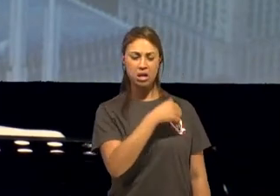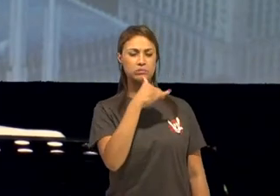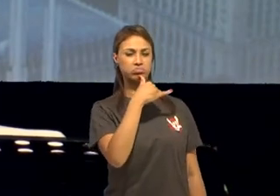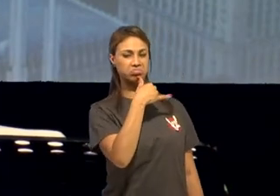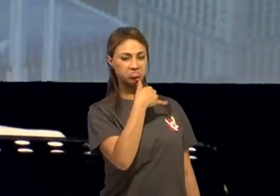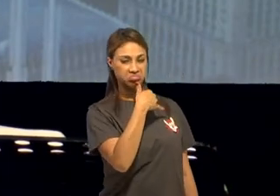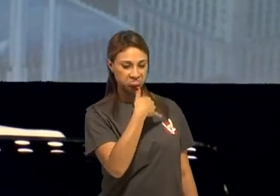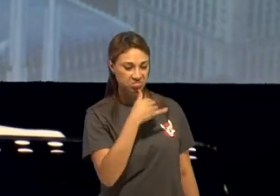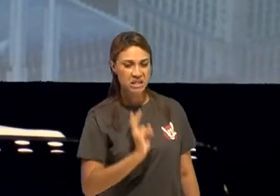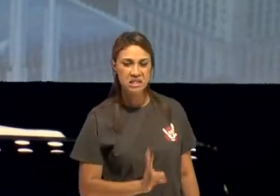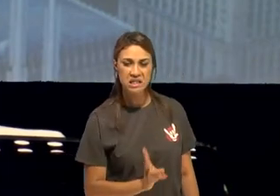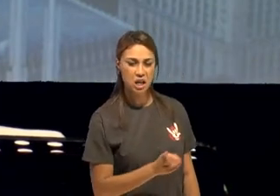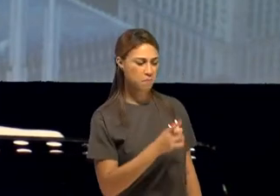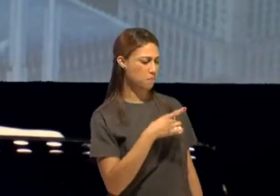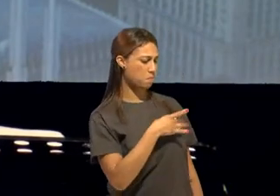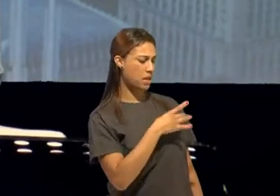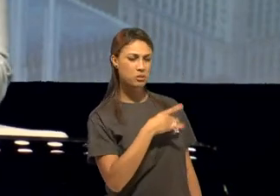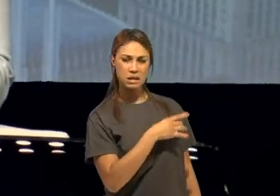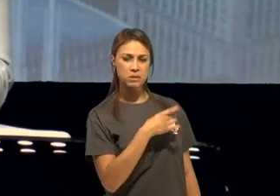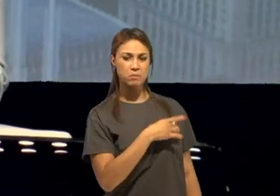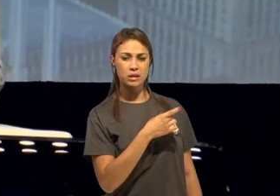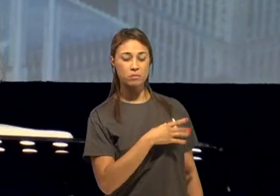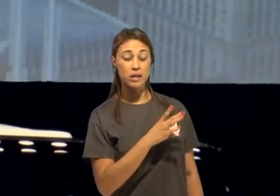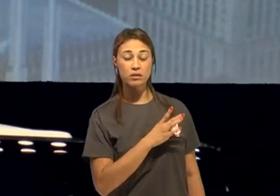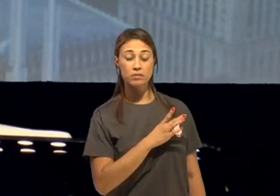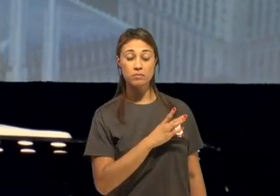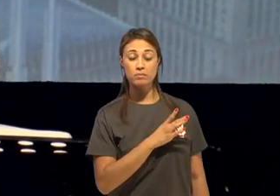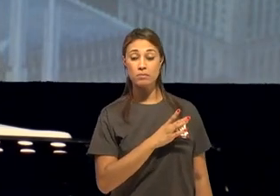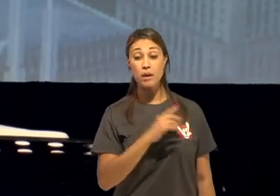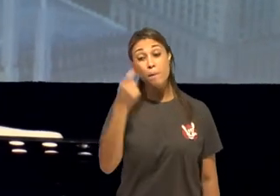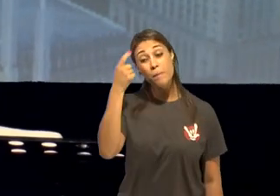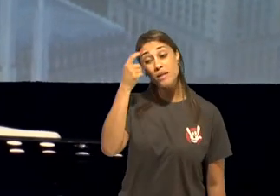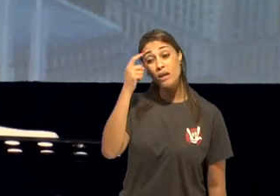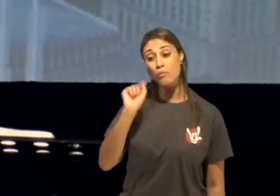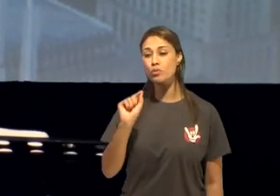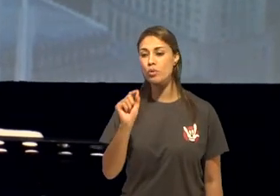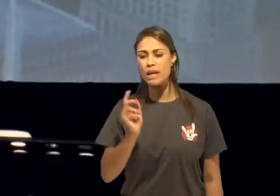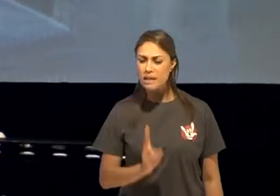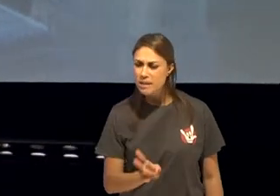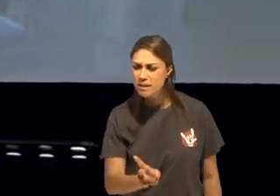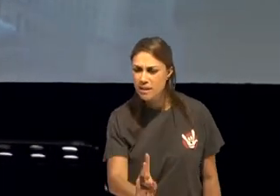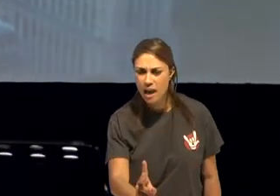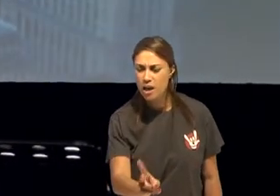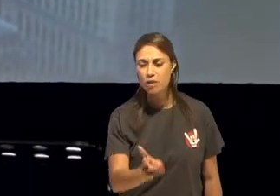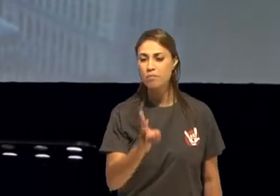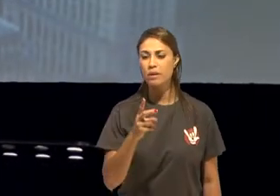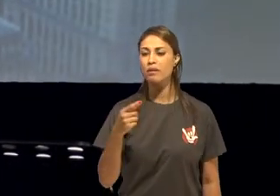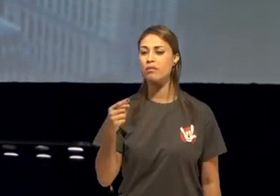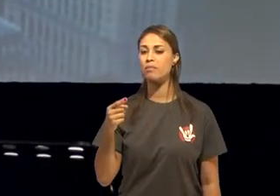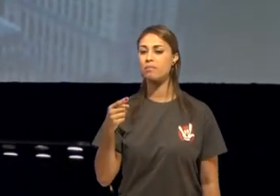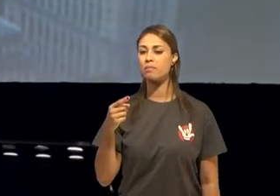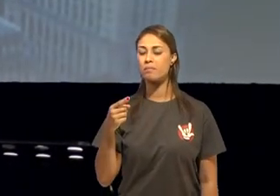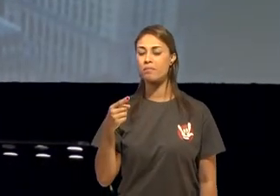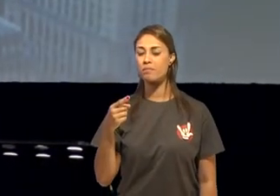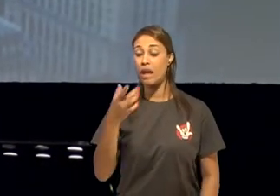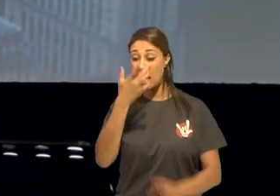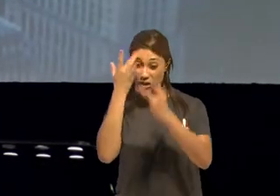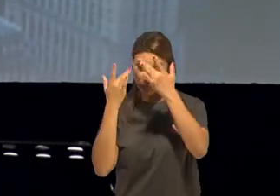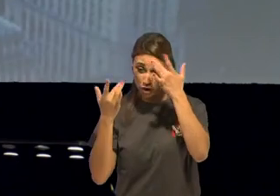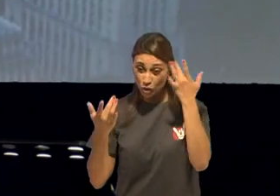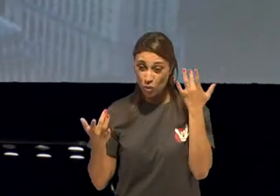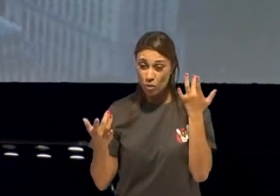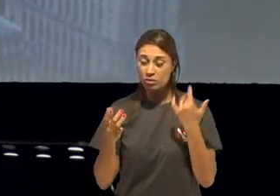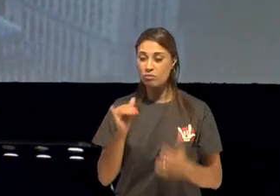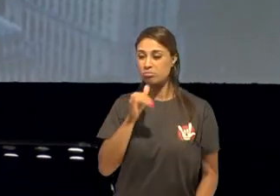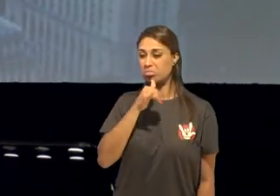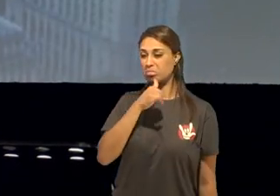sempre achamos que seremos frustrados novamente. Sabe, eu tenho um amigo